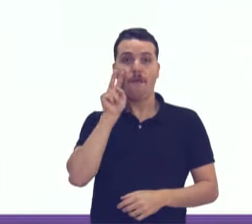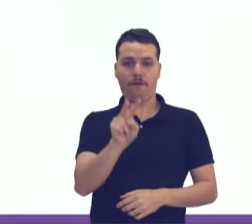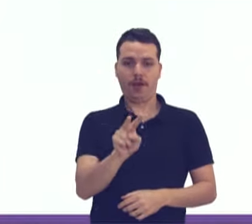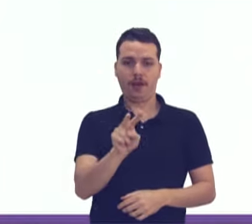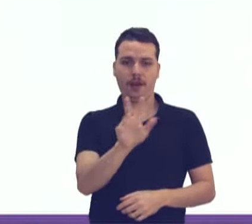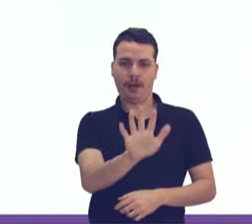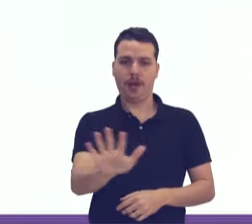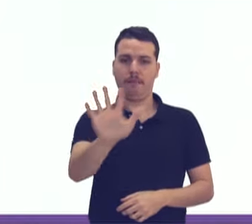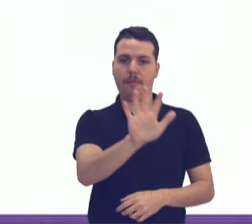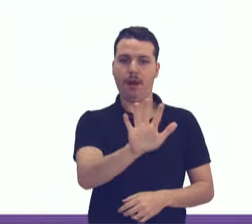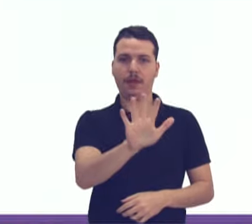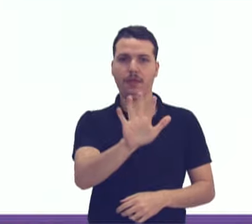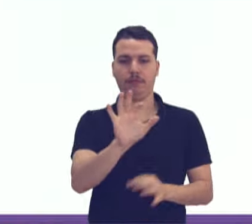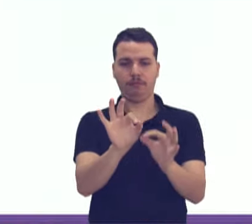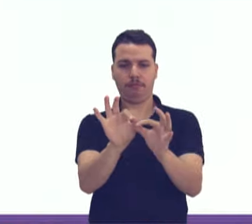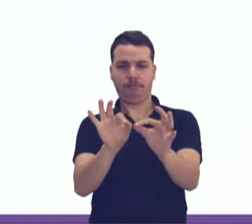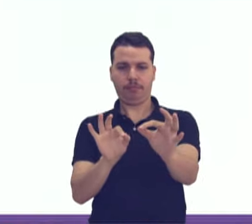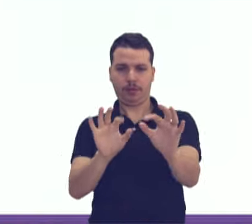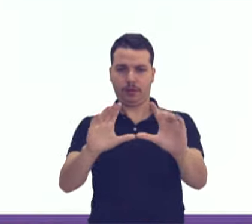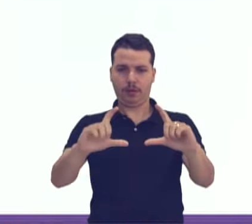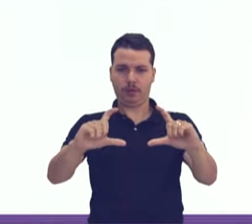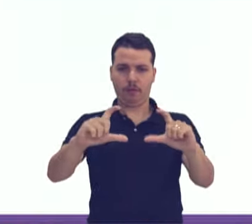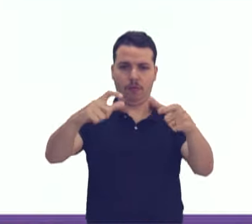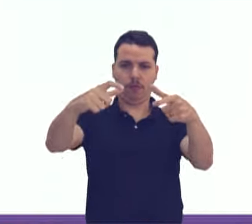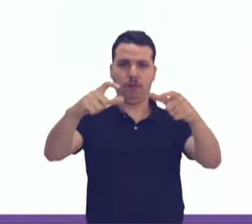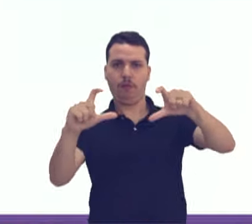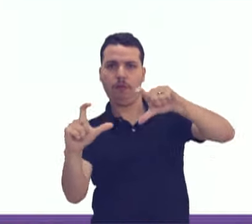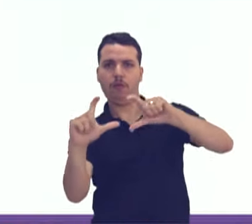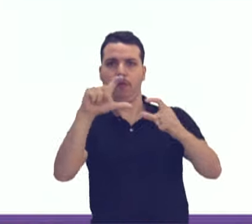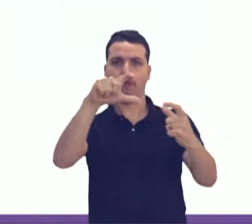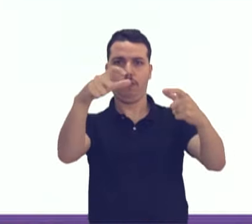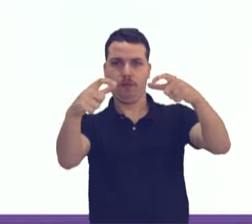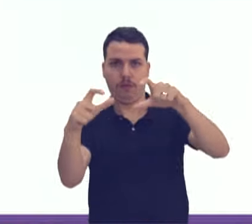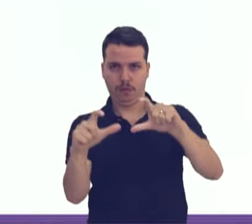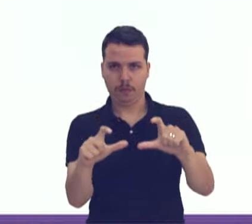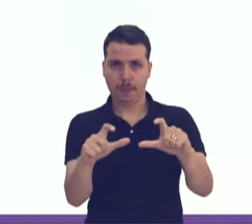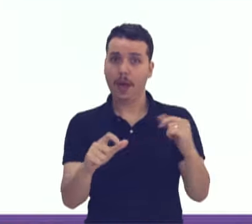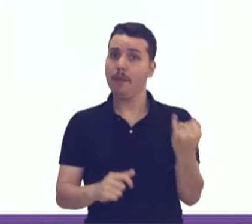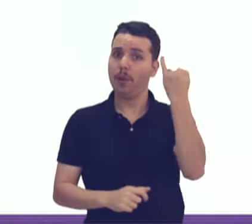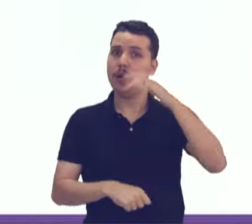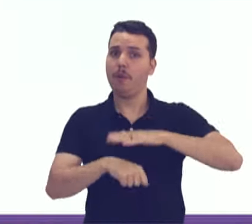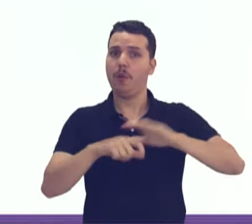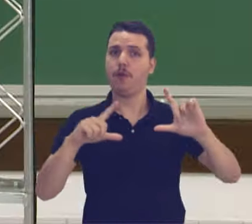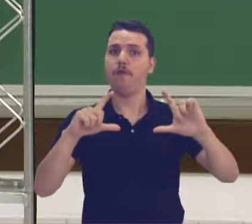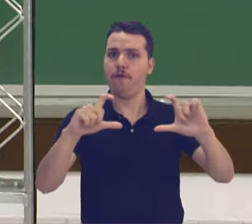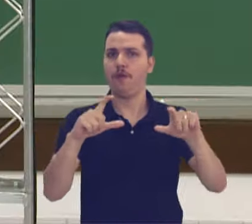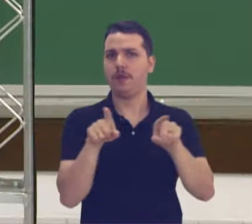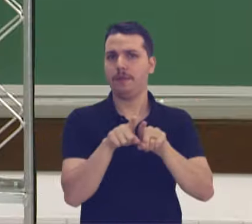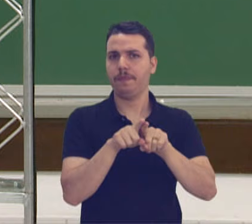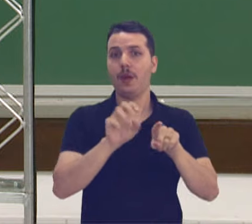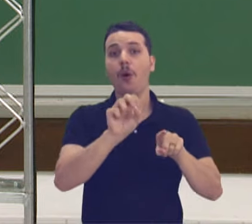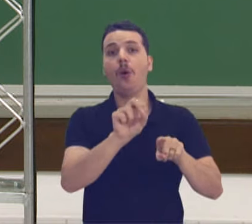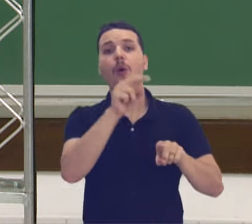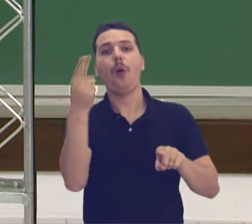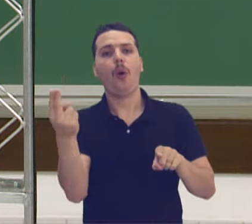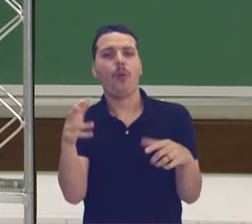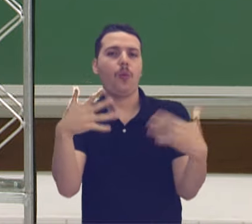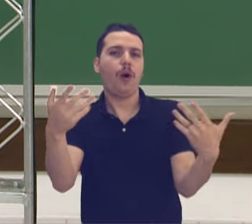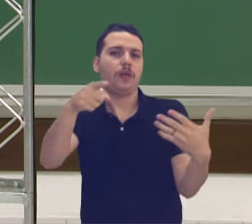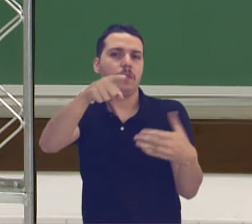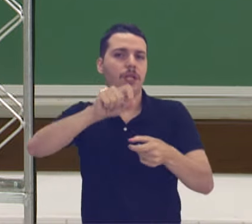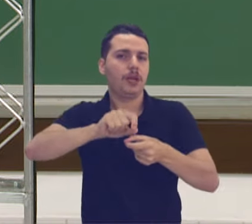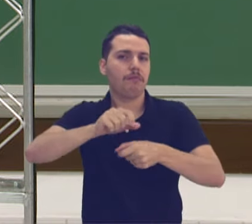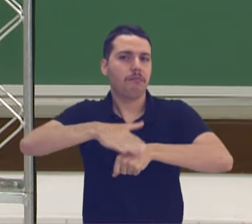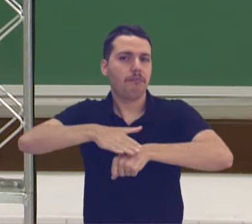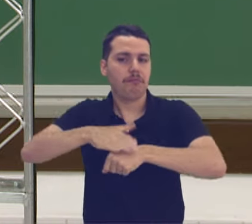figura de uma certa posição então isso é extremamente importante principalmente quando você vai tirar foto ou quando você faz um